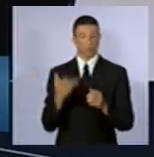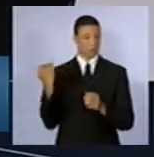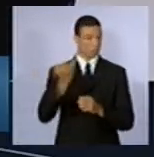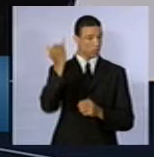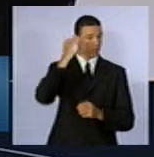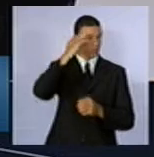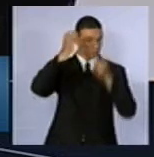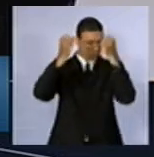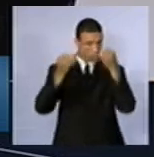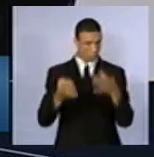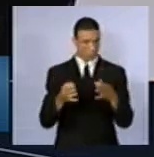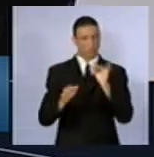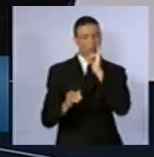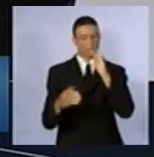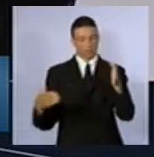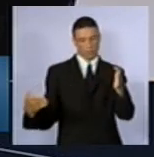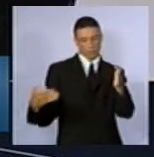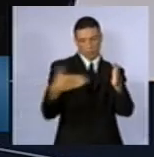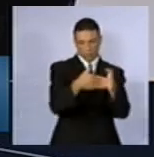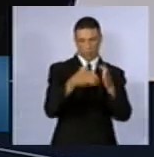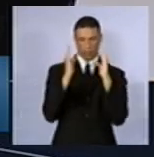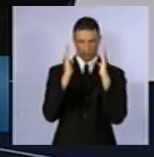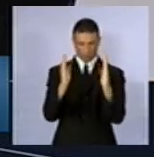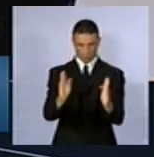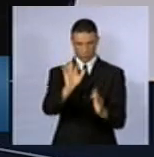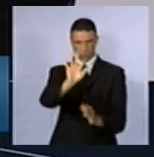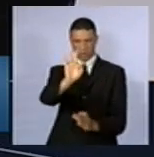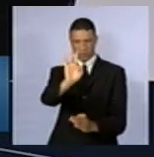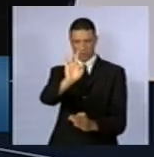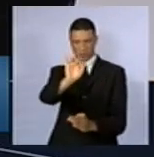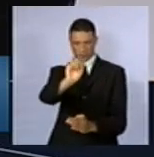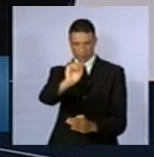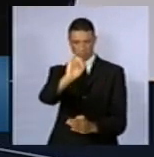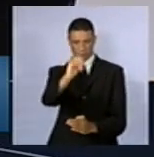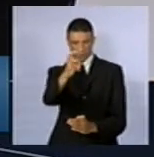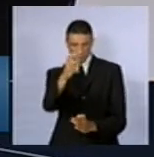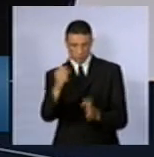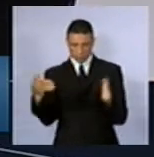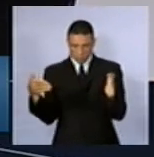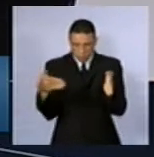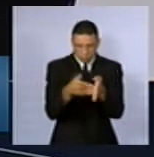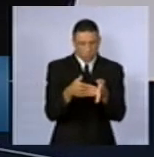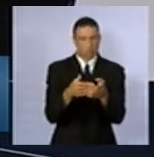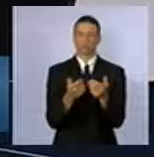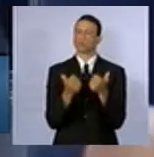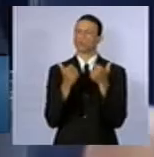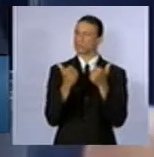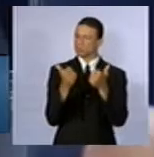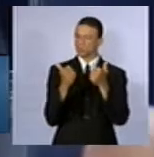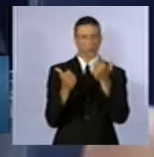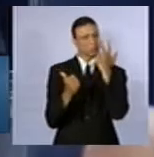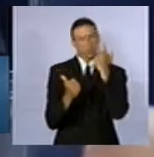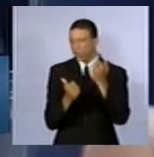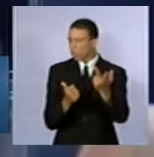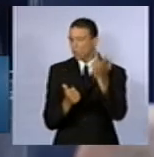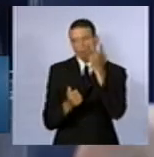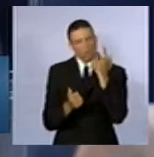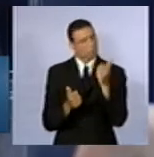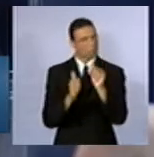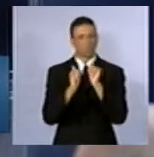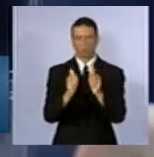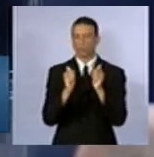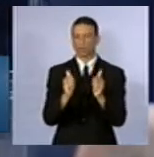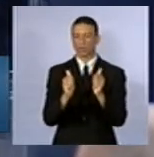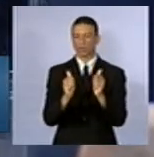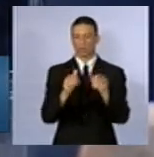aí é que no limite da faixa eh atende com folga pode se ver que atende com folga então eu acho que